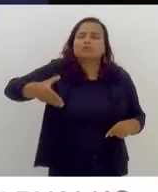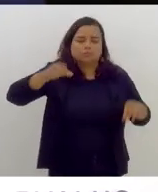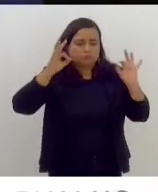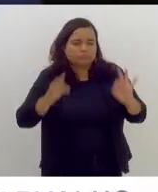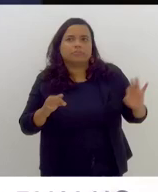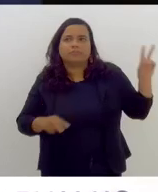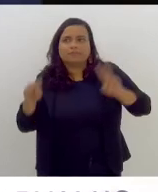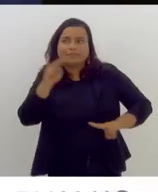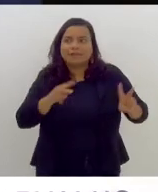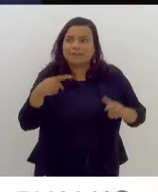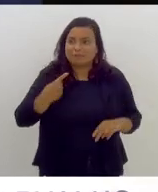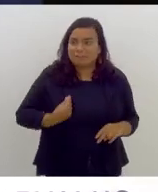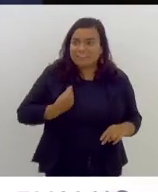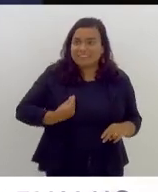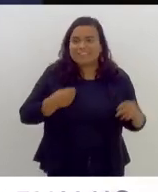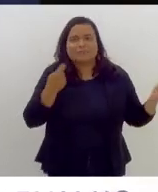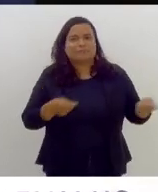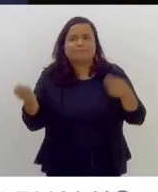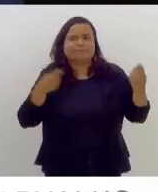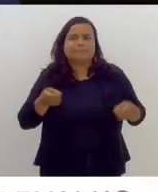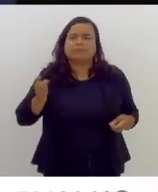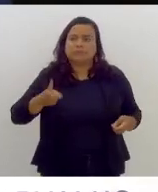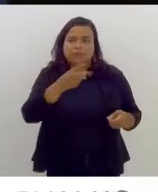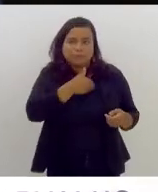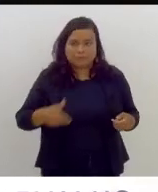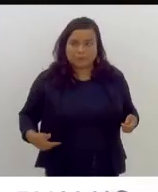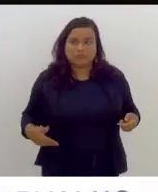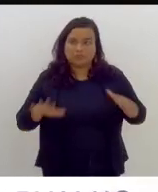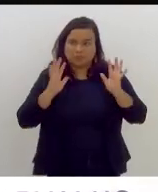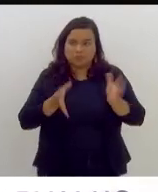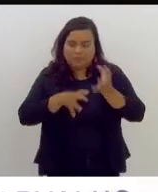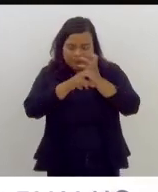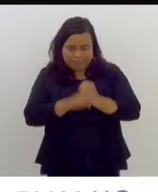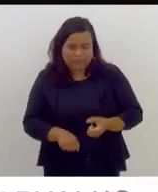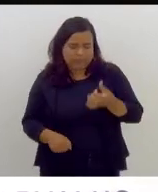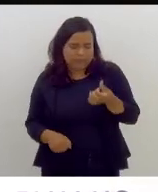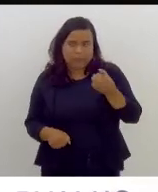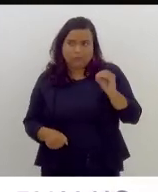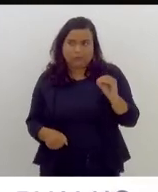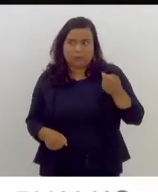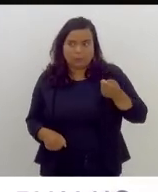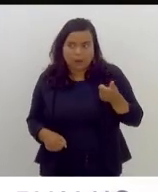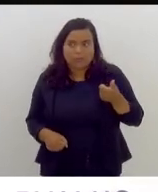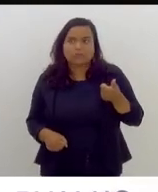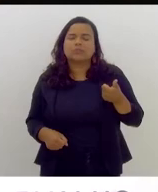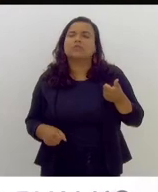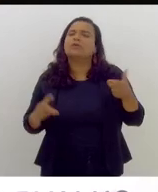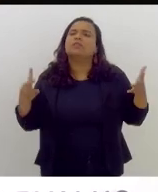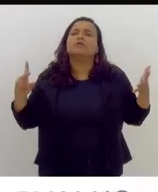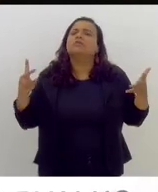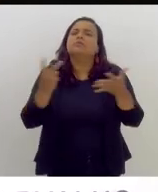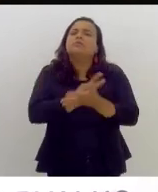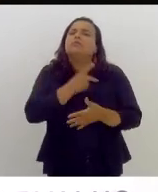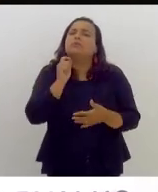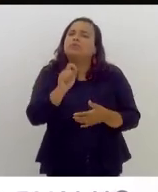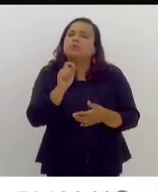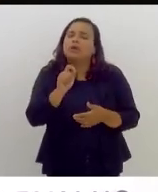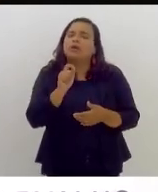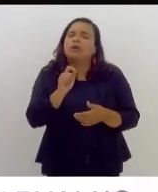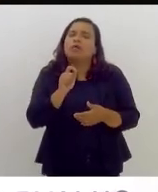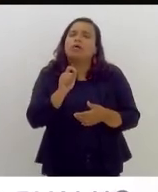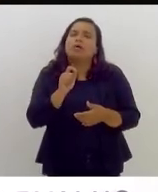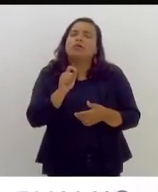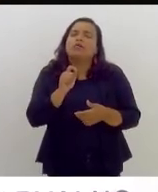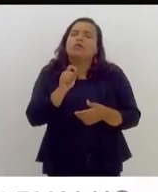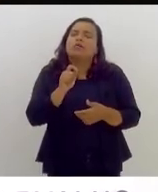mais, durante toda a minha vida pública, que já dura quase 60 anos, que o